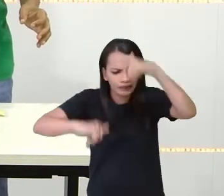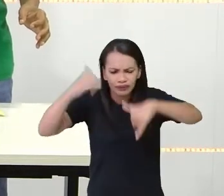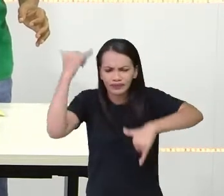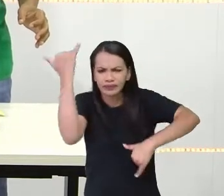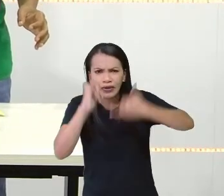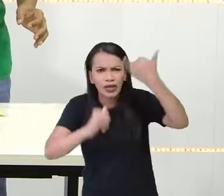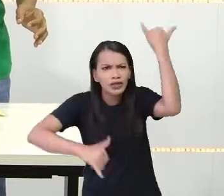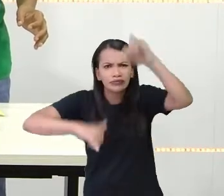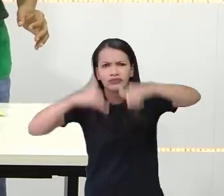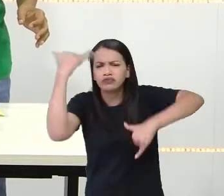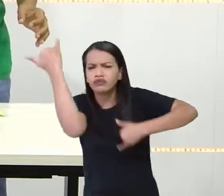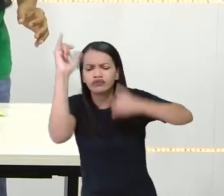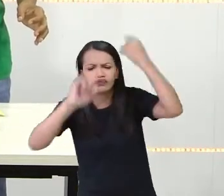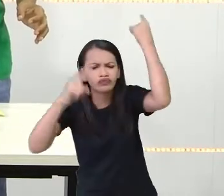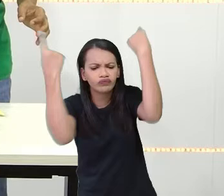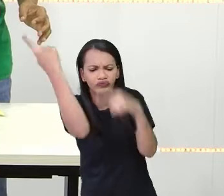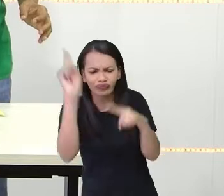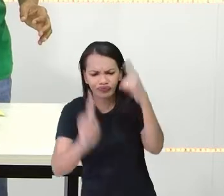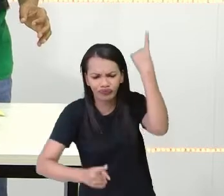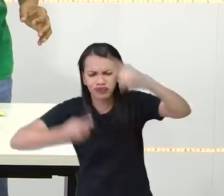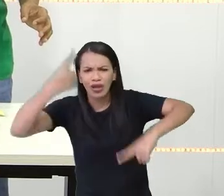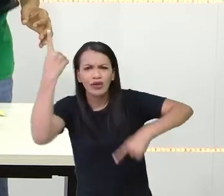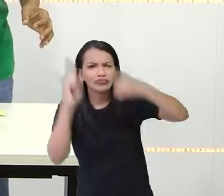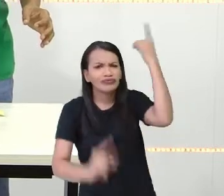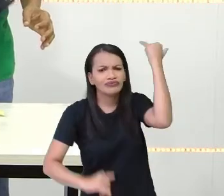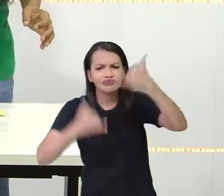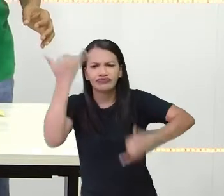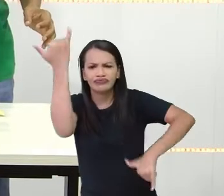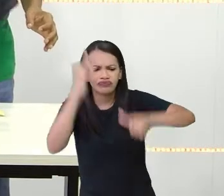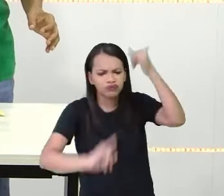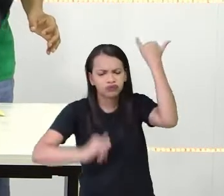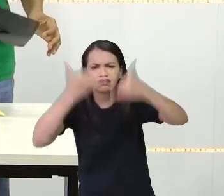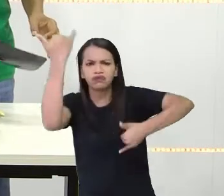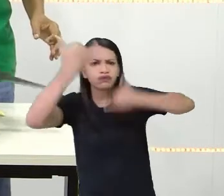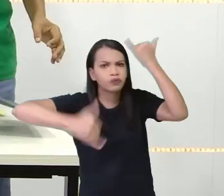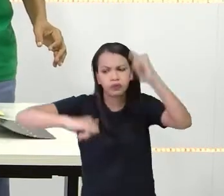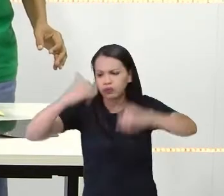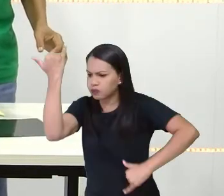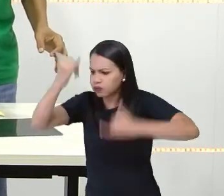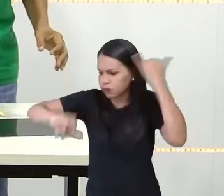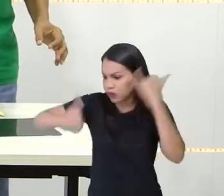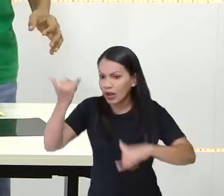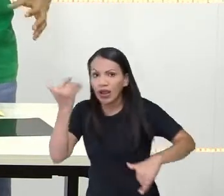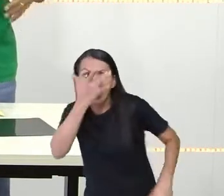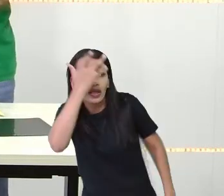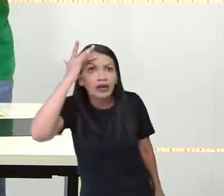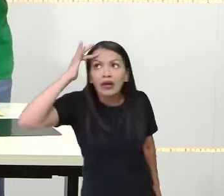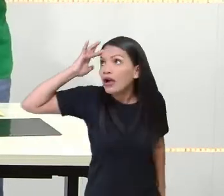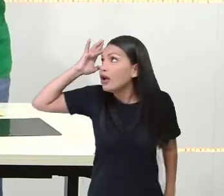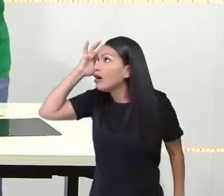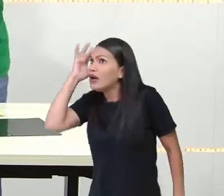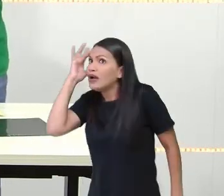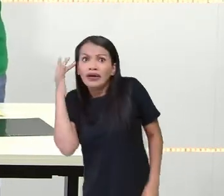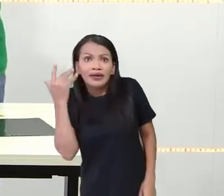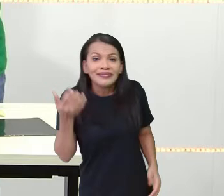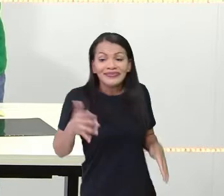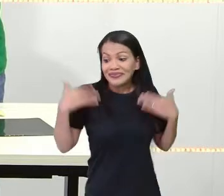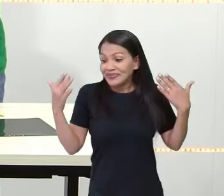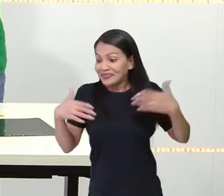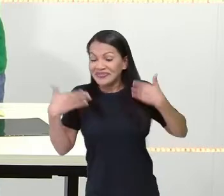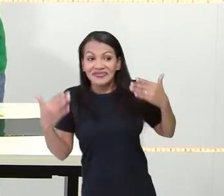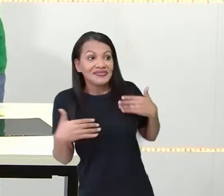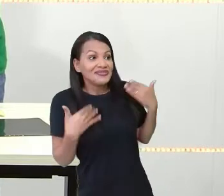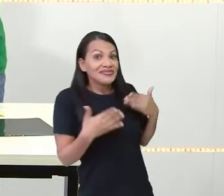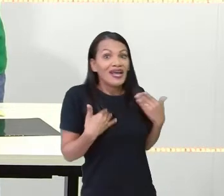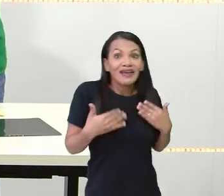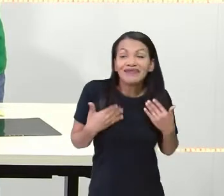trovejar, muitos raios, muitos trovões. E as pessoas ficaram super felizes